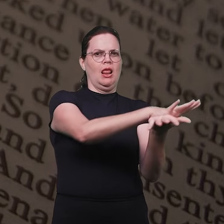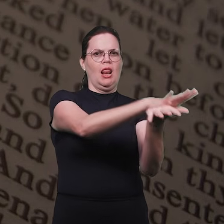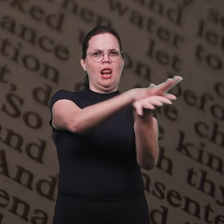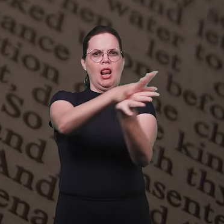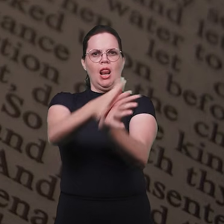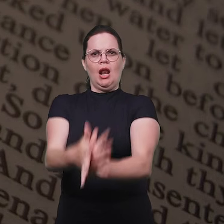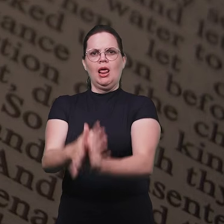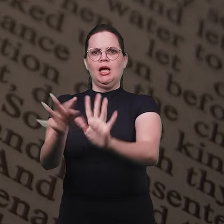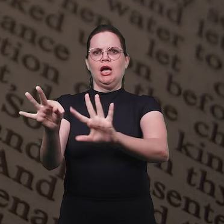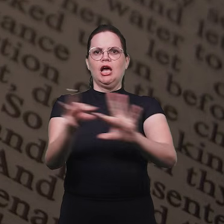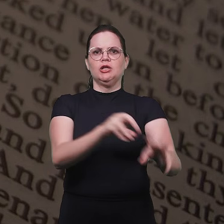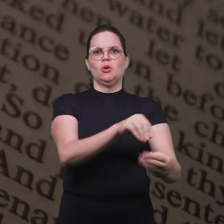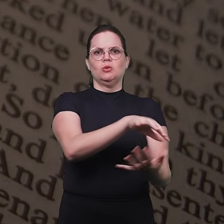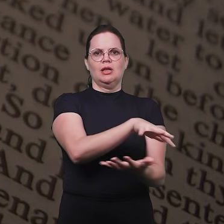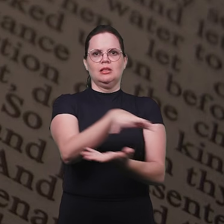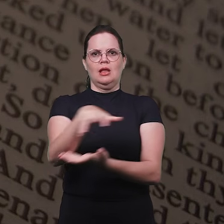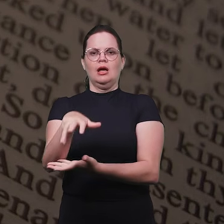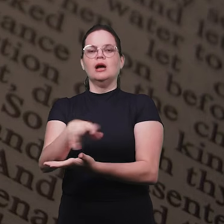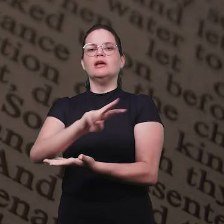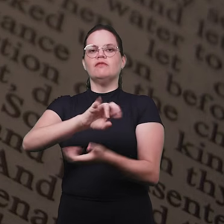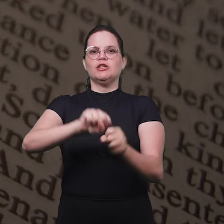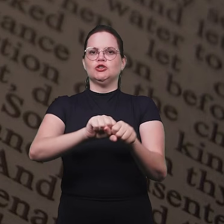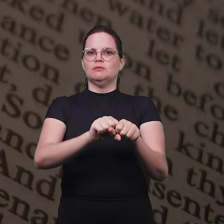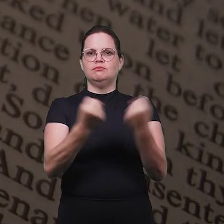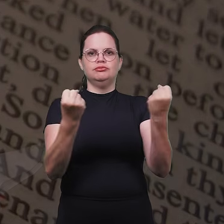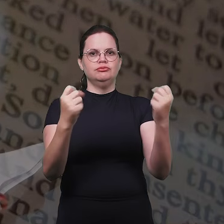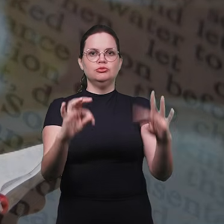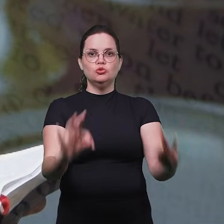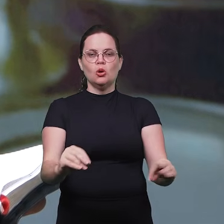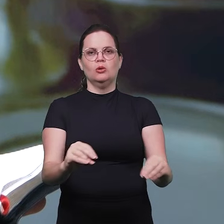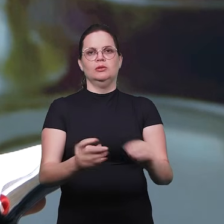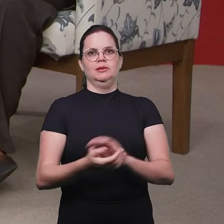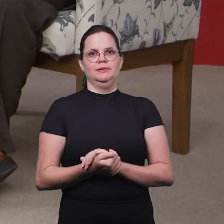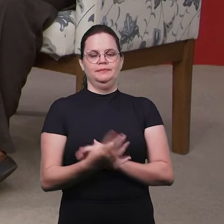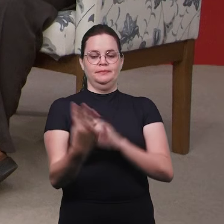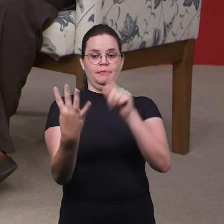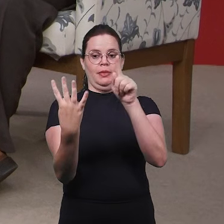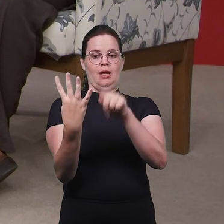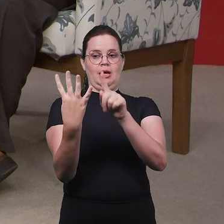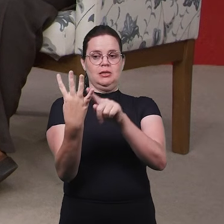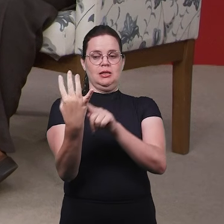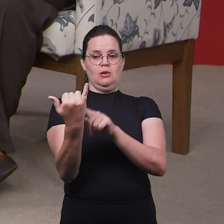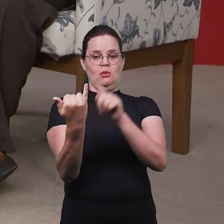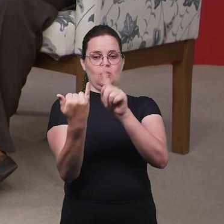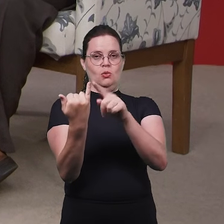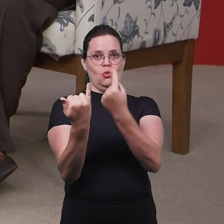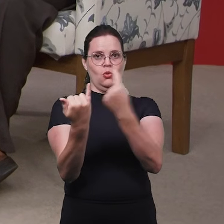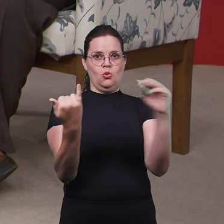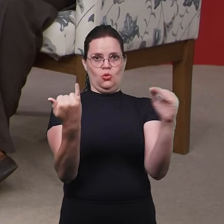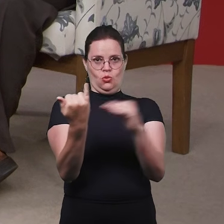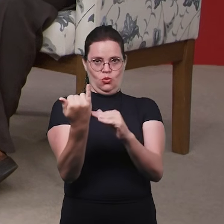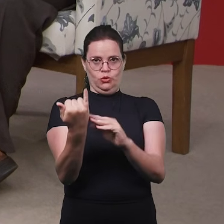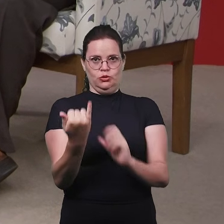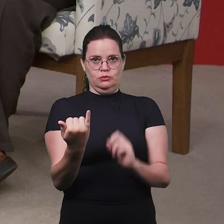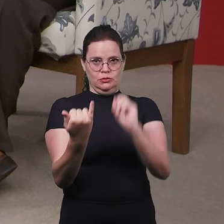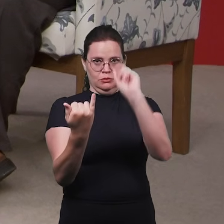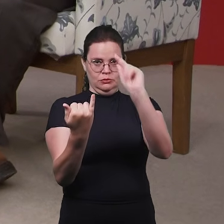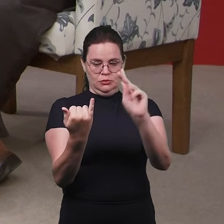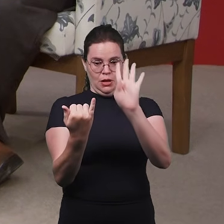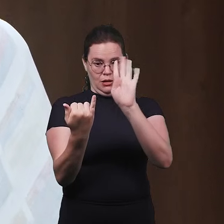e a pisará aos pés, e a fará em pedaços. Pois é, vão deixar as outras...